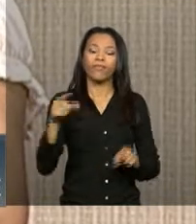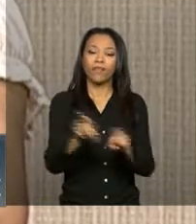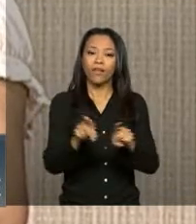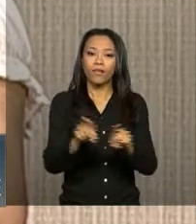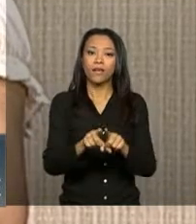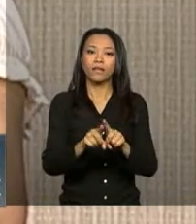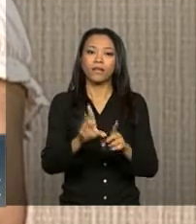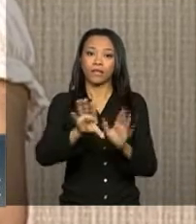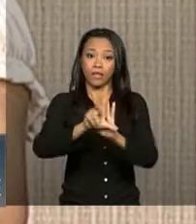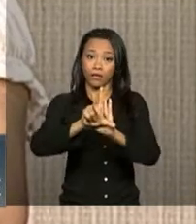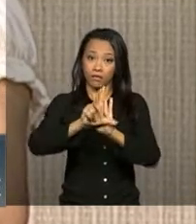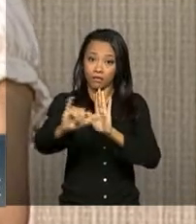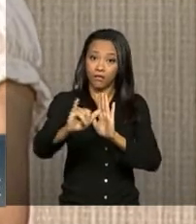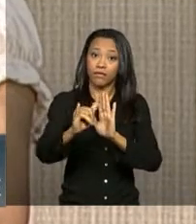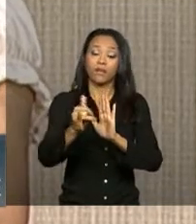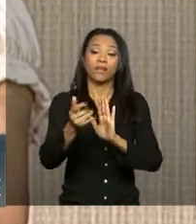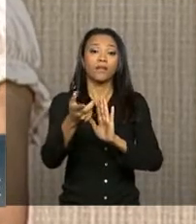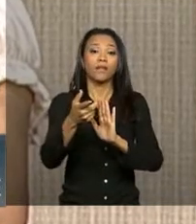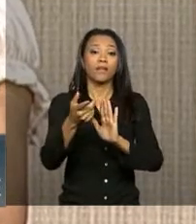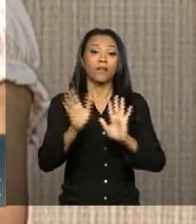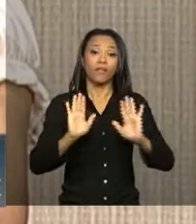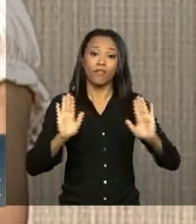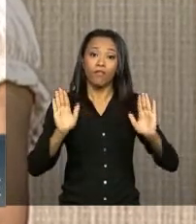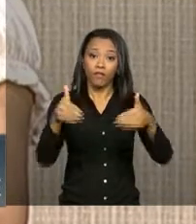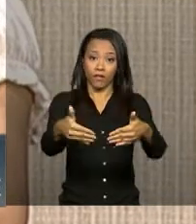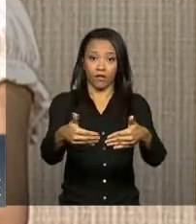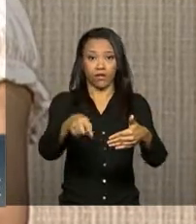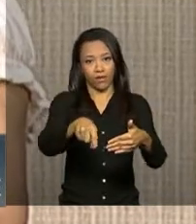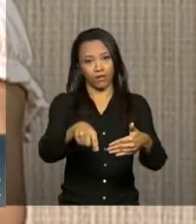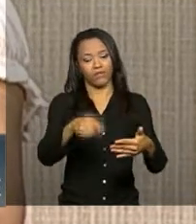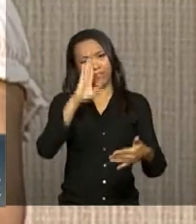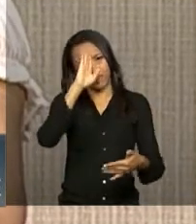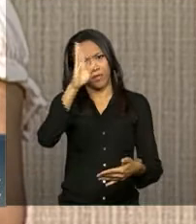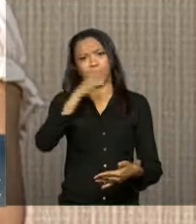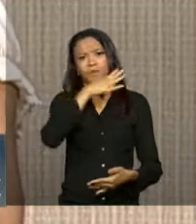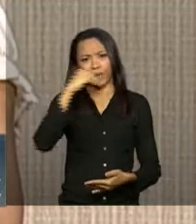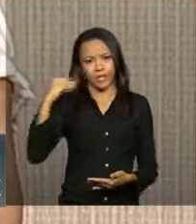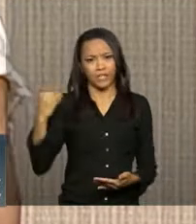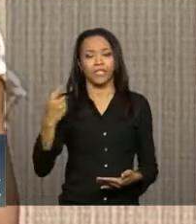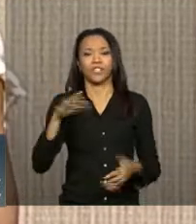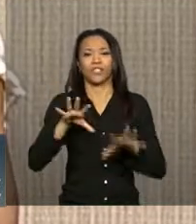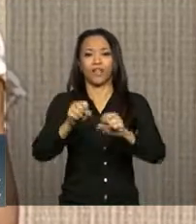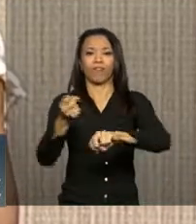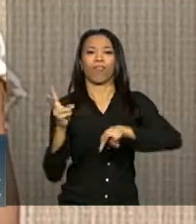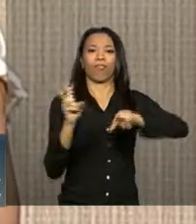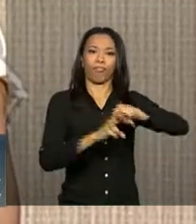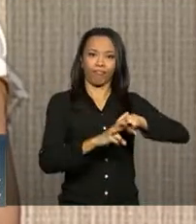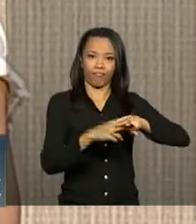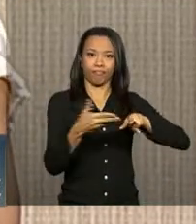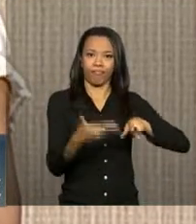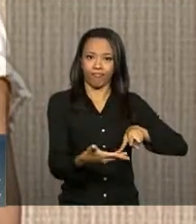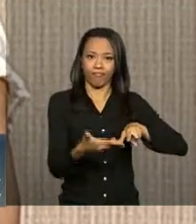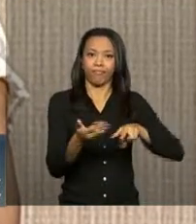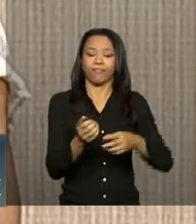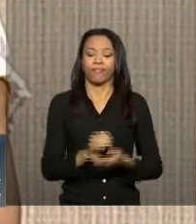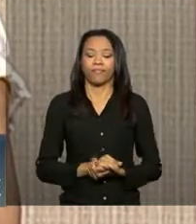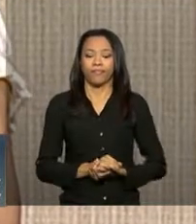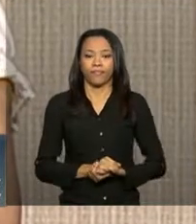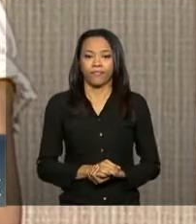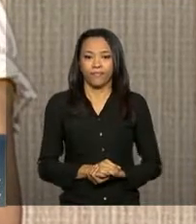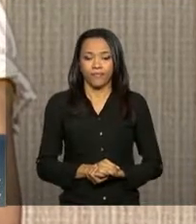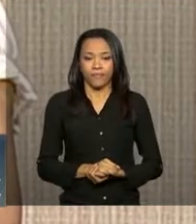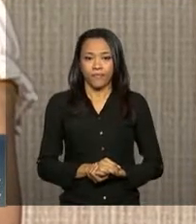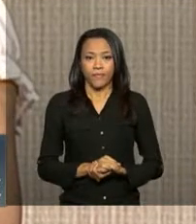lei do senado em relação aos direitos principalmente dos adolescentes que estão em cumprimento de medidas sócio educativas